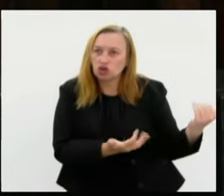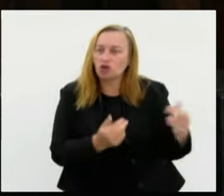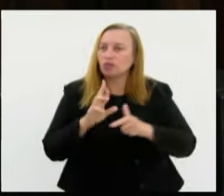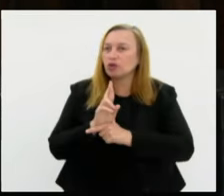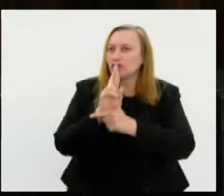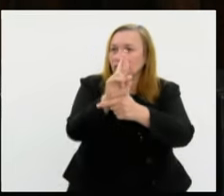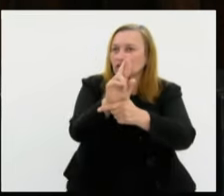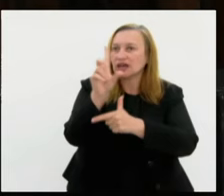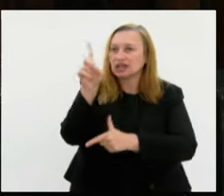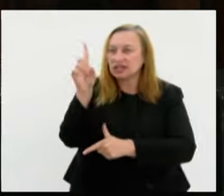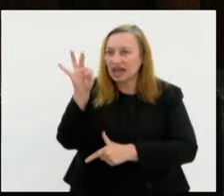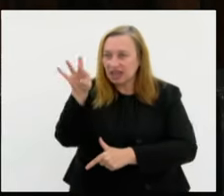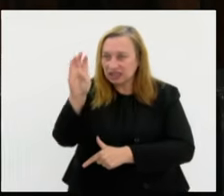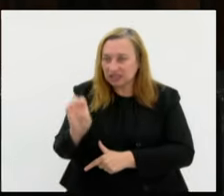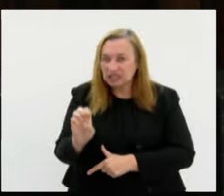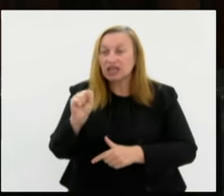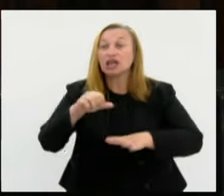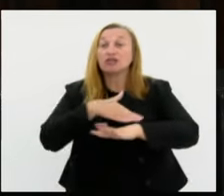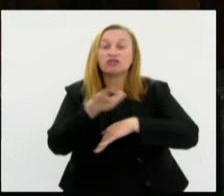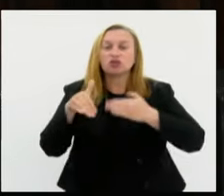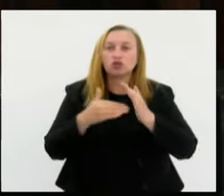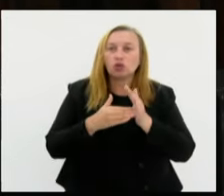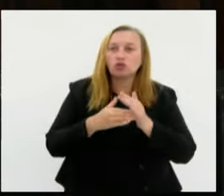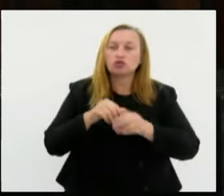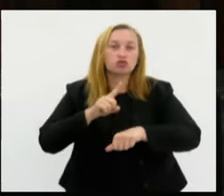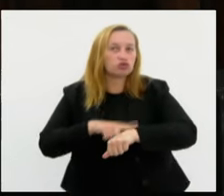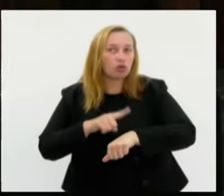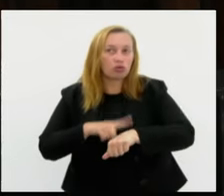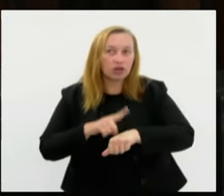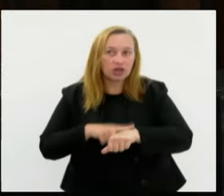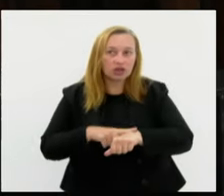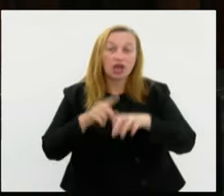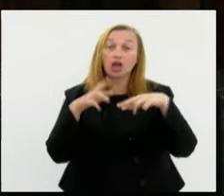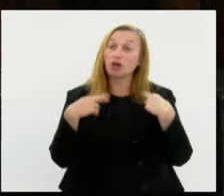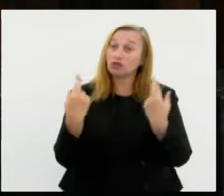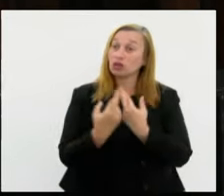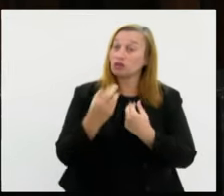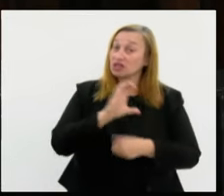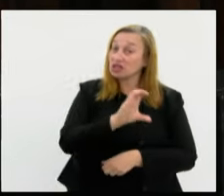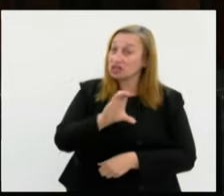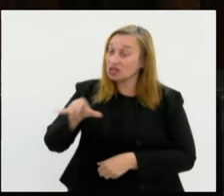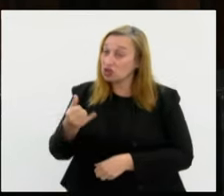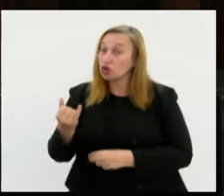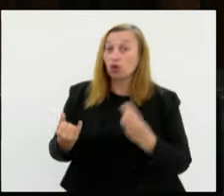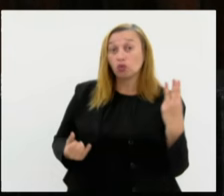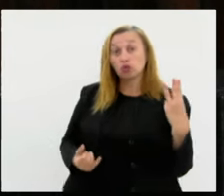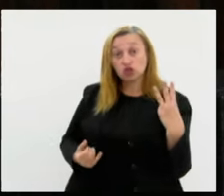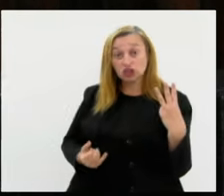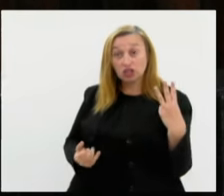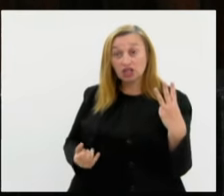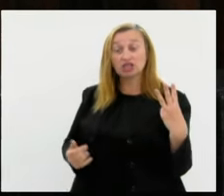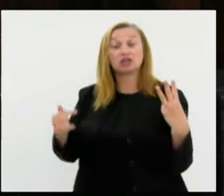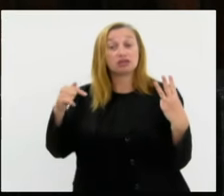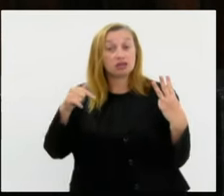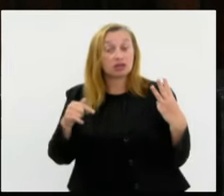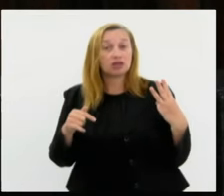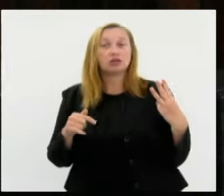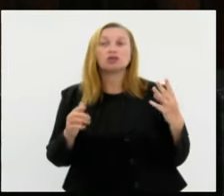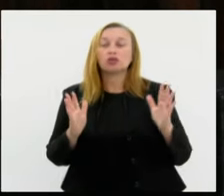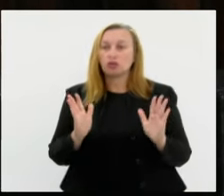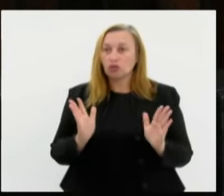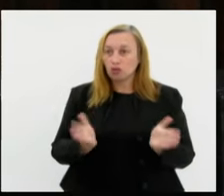esteve presente em todos os momentos e em todas as sessões da CCJ, e estão os três presentes nesse momento, nessa